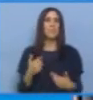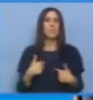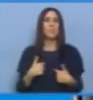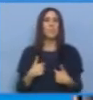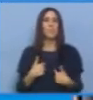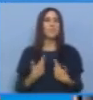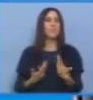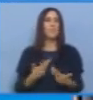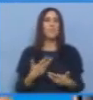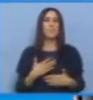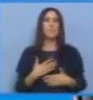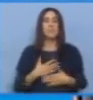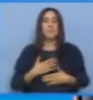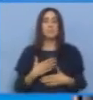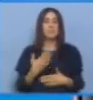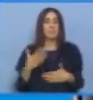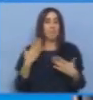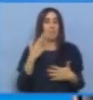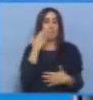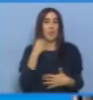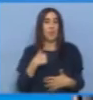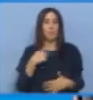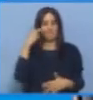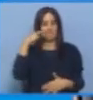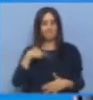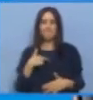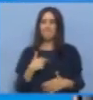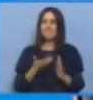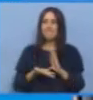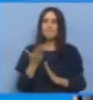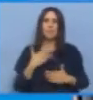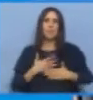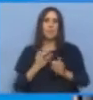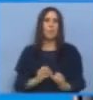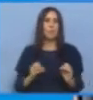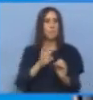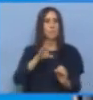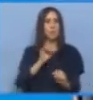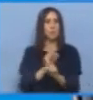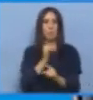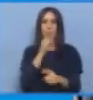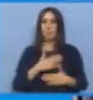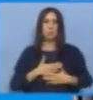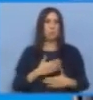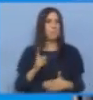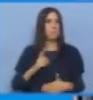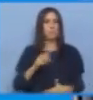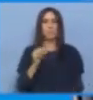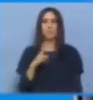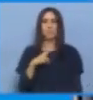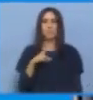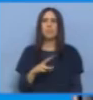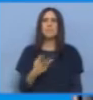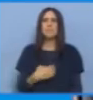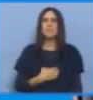tive esta vocação, achava eu que não tinha essa vocação de partir para outro país. Faço muito voluntariado em Portugal, mas